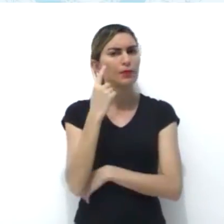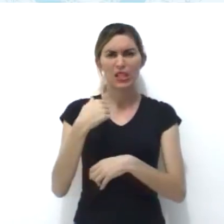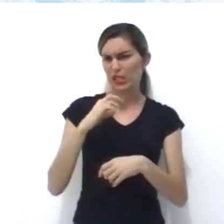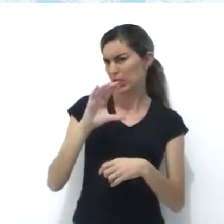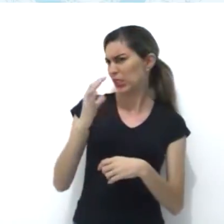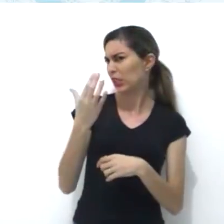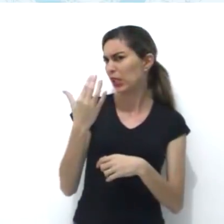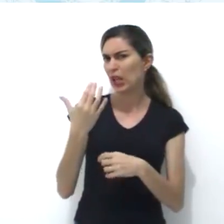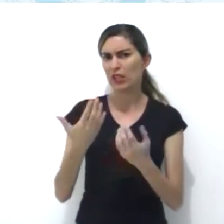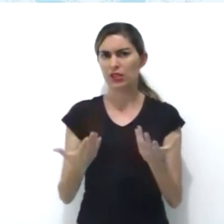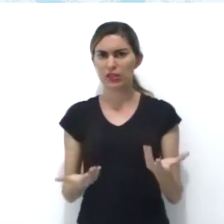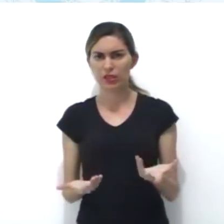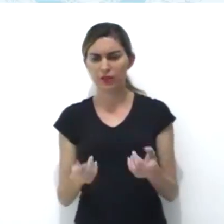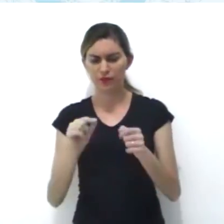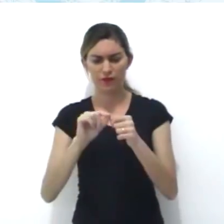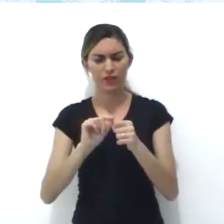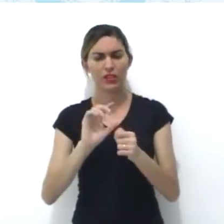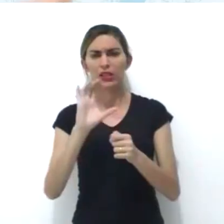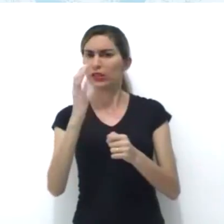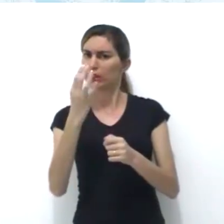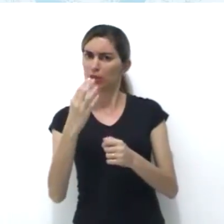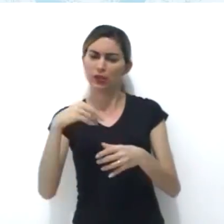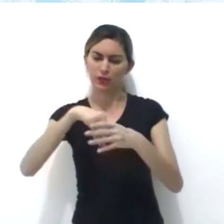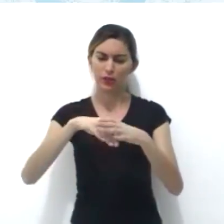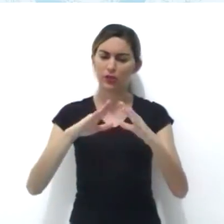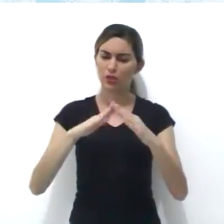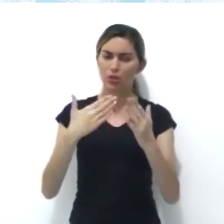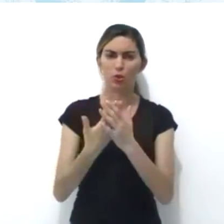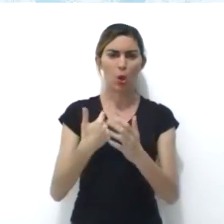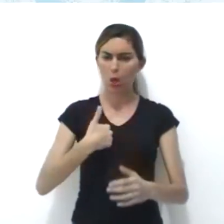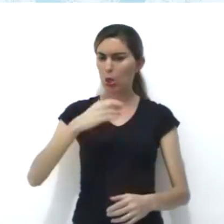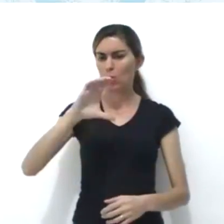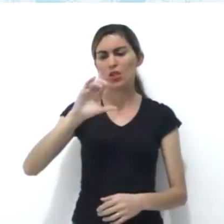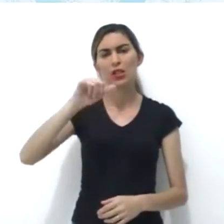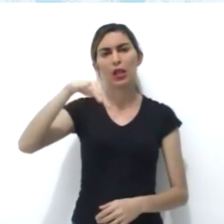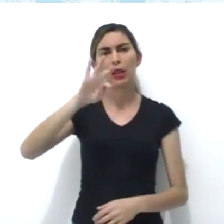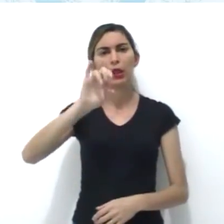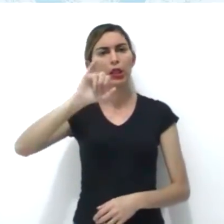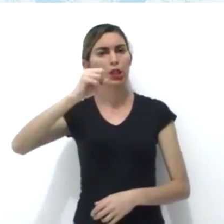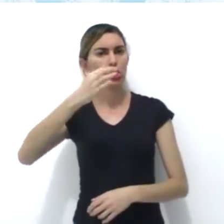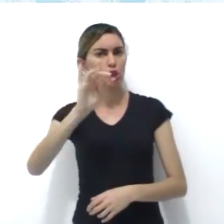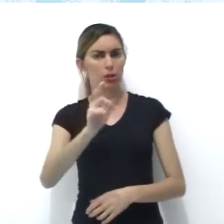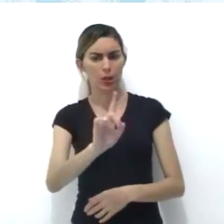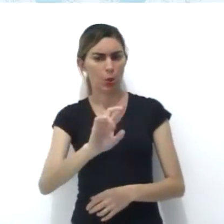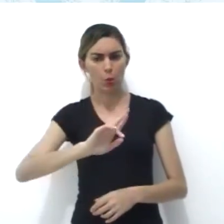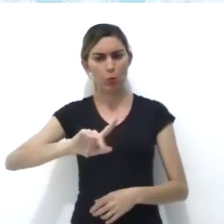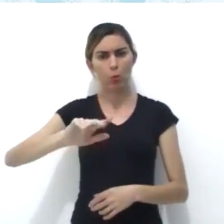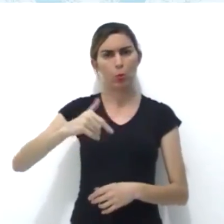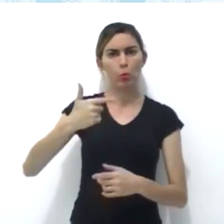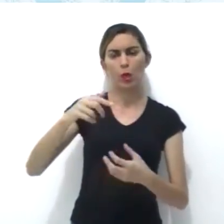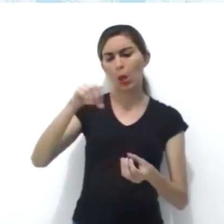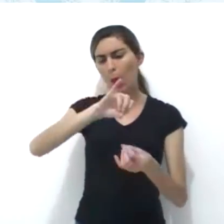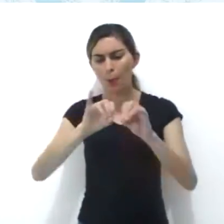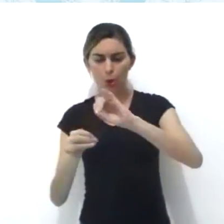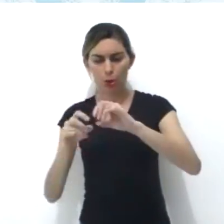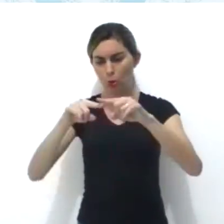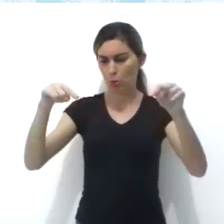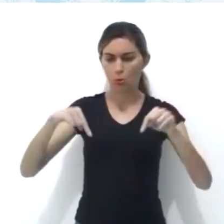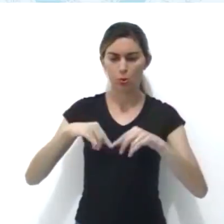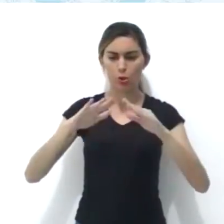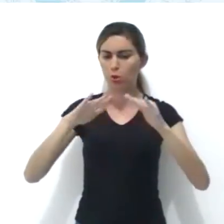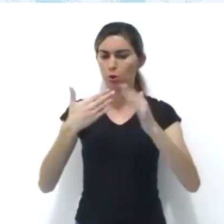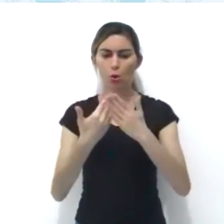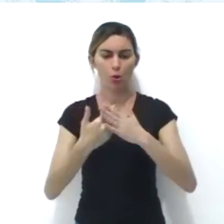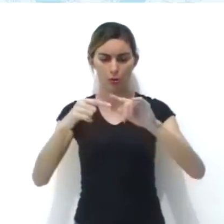você deve estar pensando, ciências, Alessandra, fazer ciências na escola? Eu não sou cientista, né? Eu não tenho na minha escola, eu não tenho um